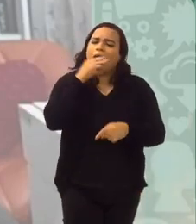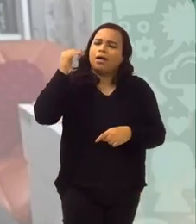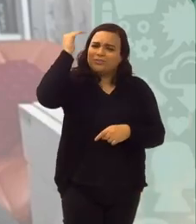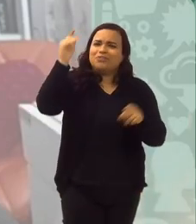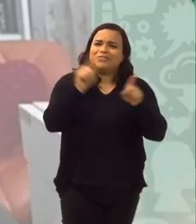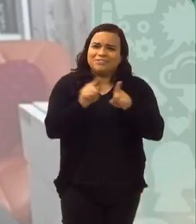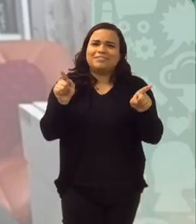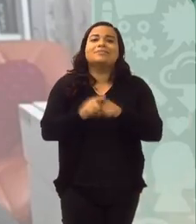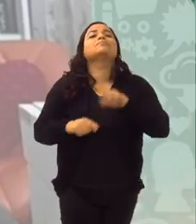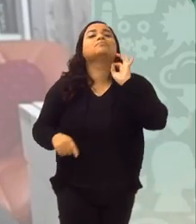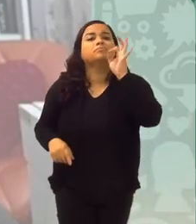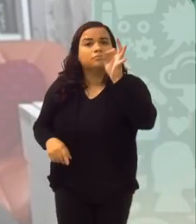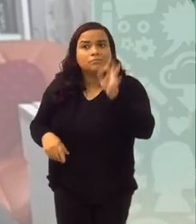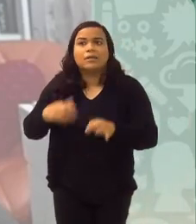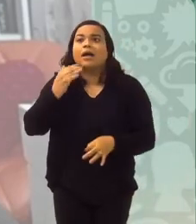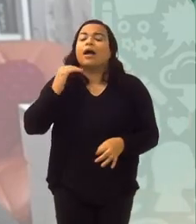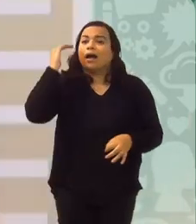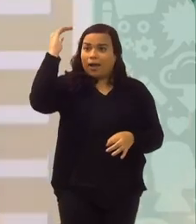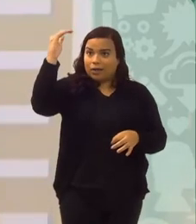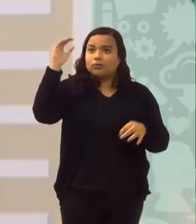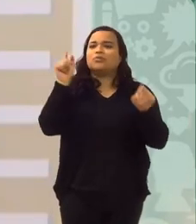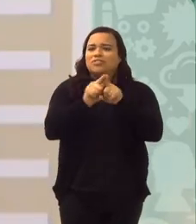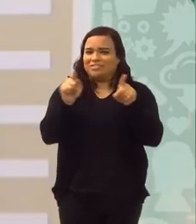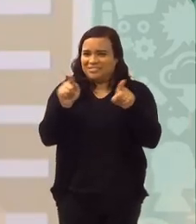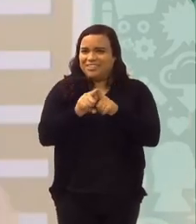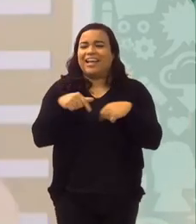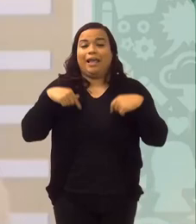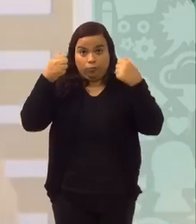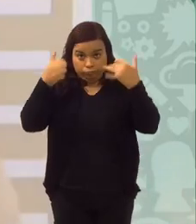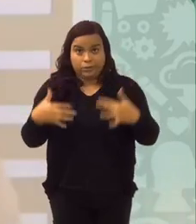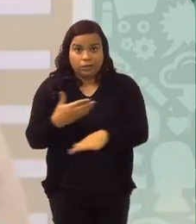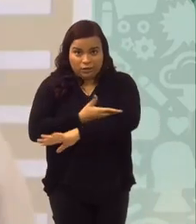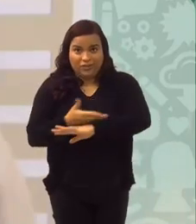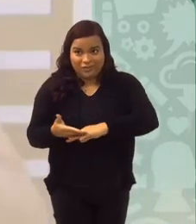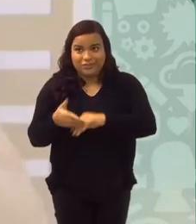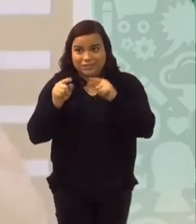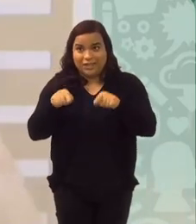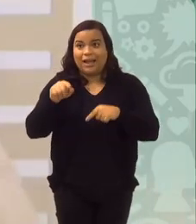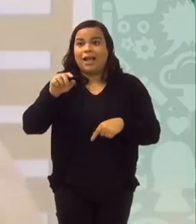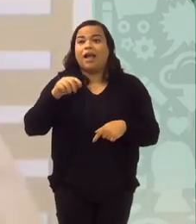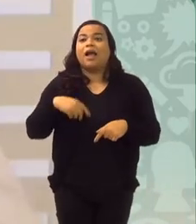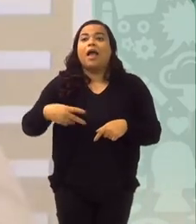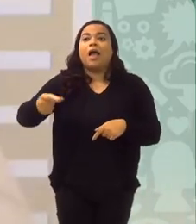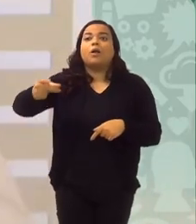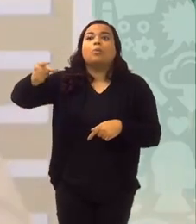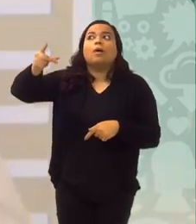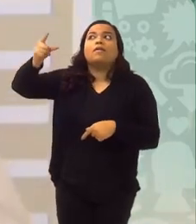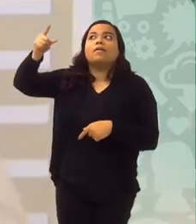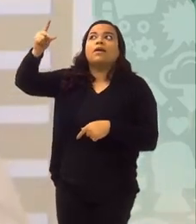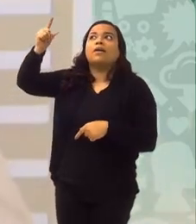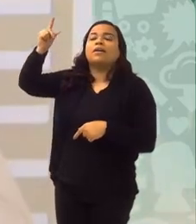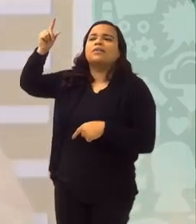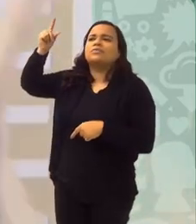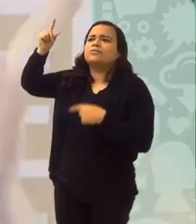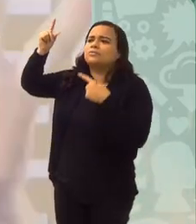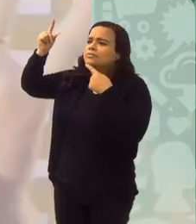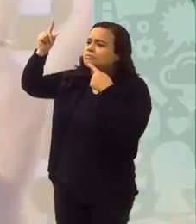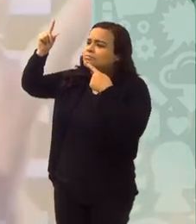as crianças, os adultos também, tá? Sim, os adultos também. E justamente, eu costumo dizer que o Era Uma Vez